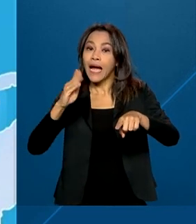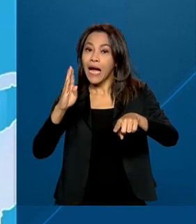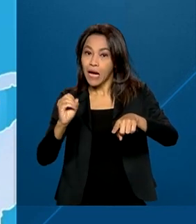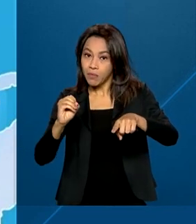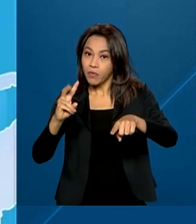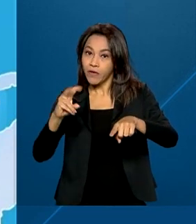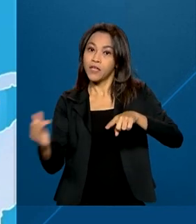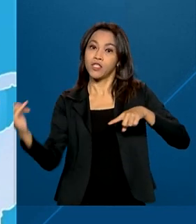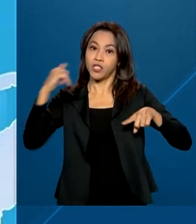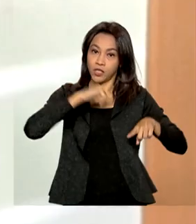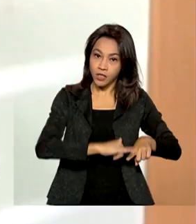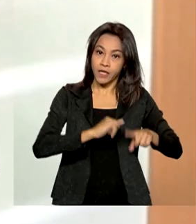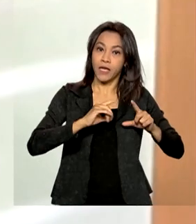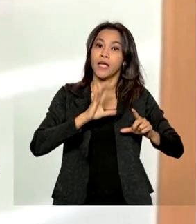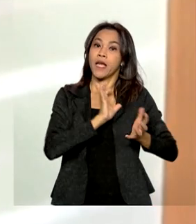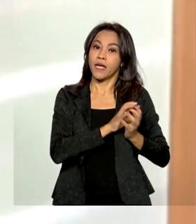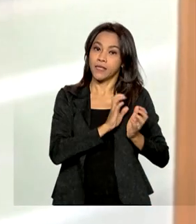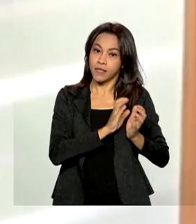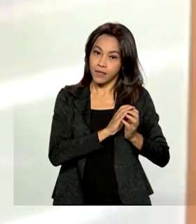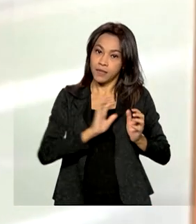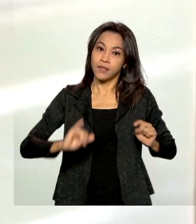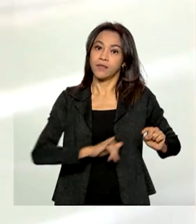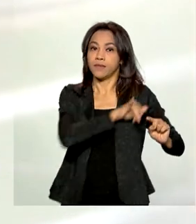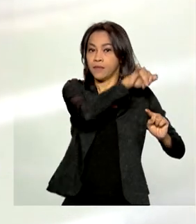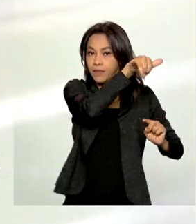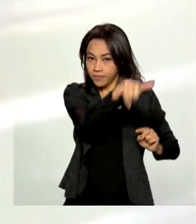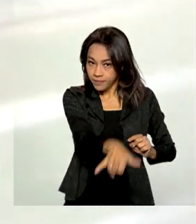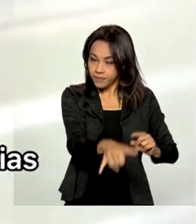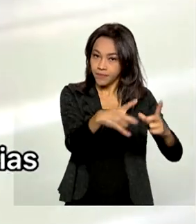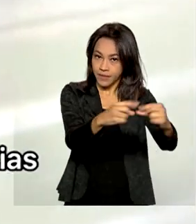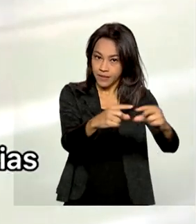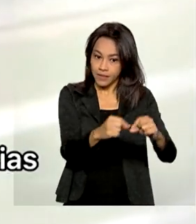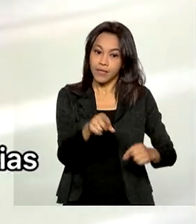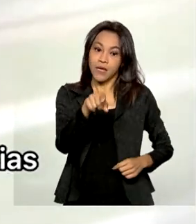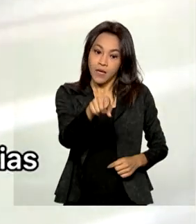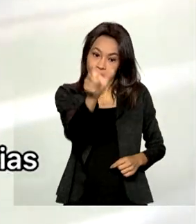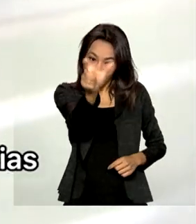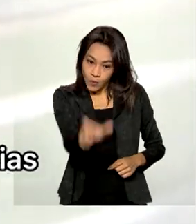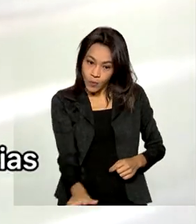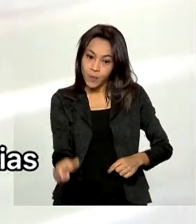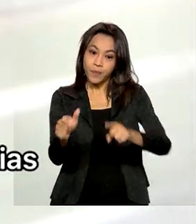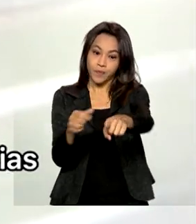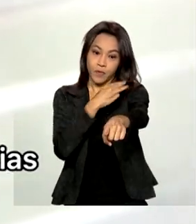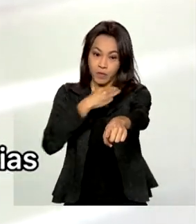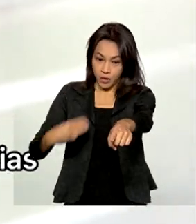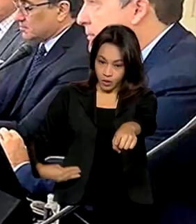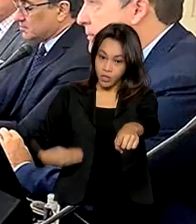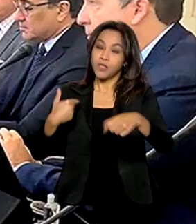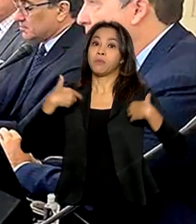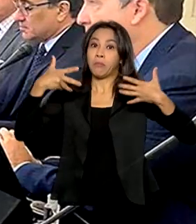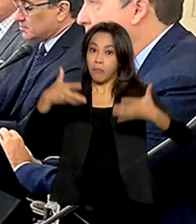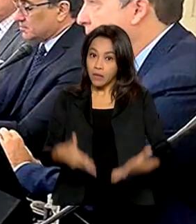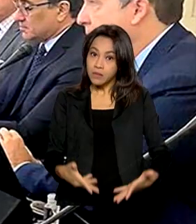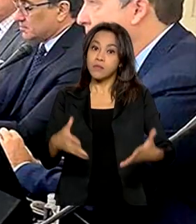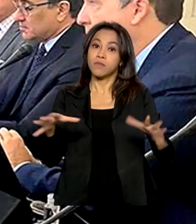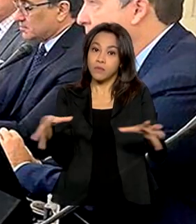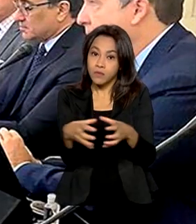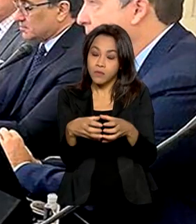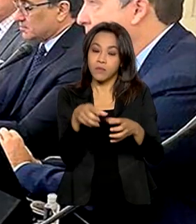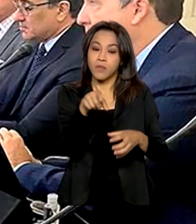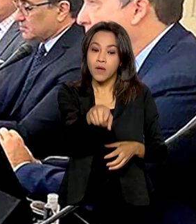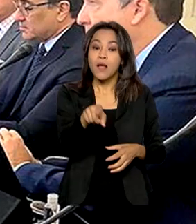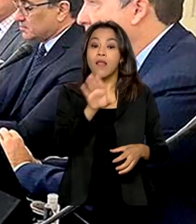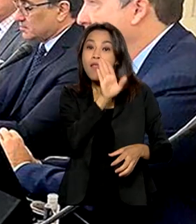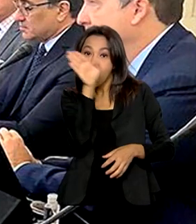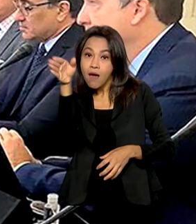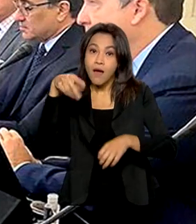Recife, Pernambuco. O ministro das Relações Exteriores, Carlos França, também participa da missão. Na Polônia, ele se